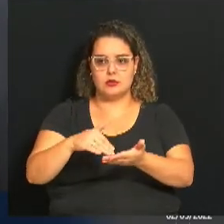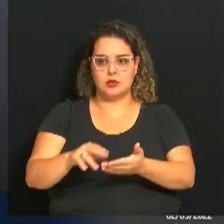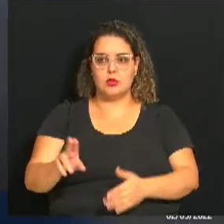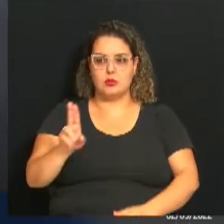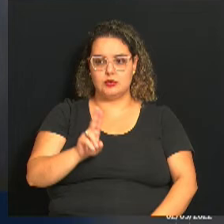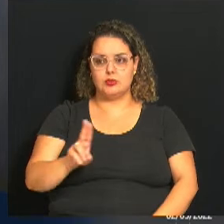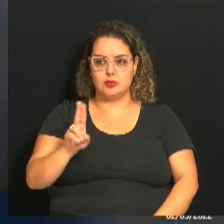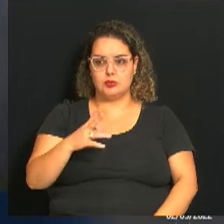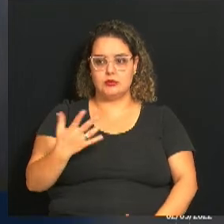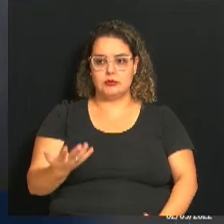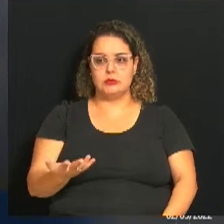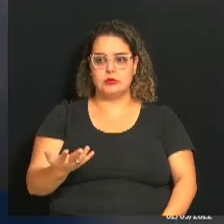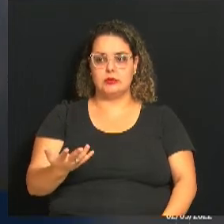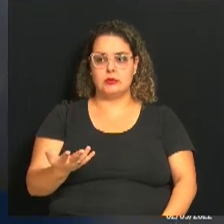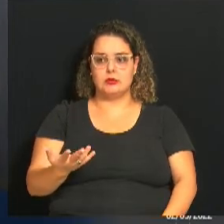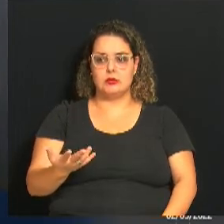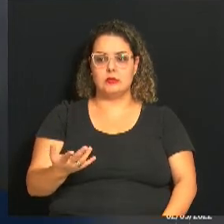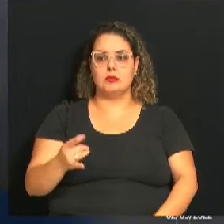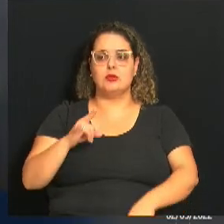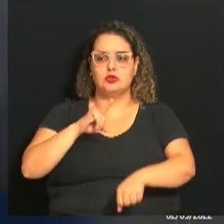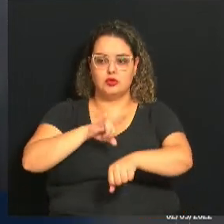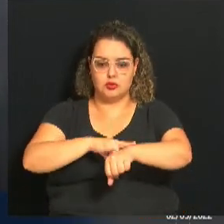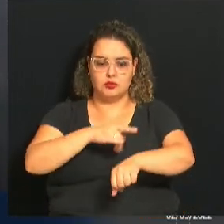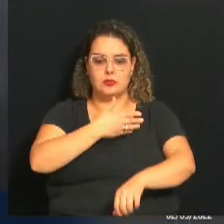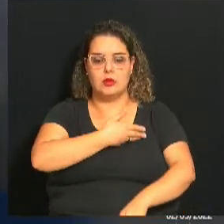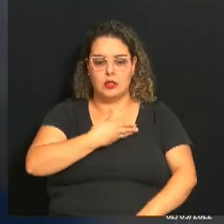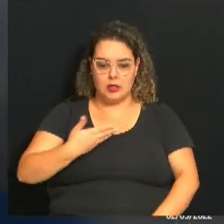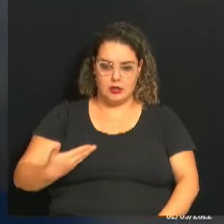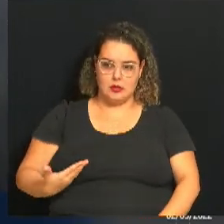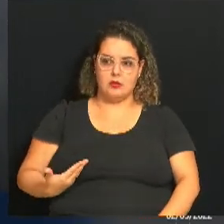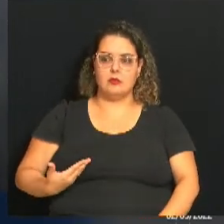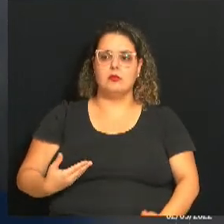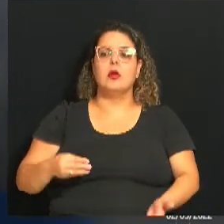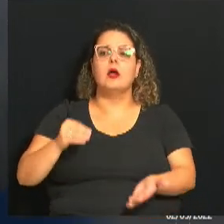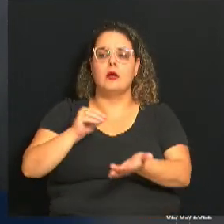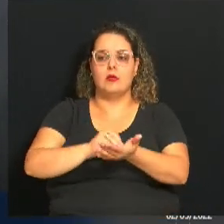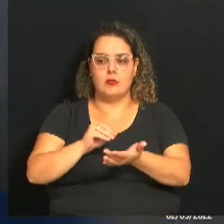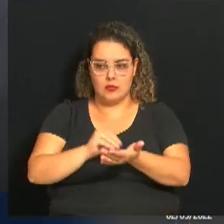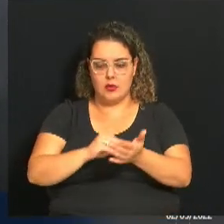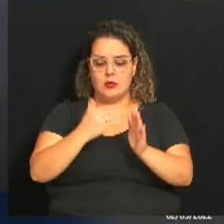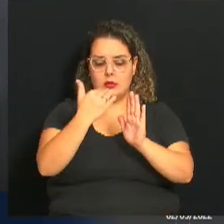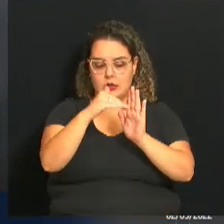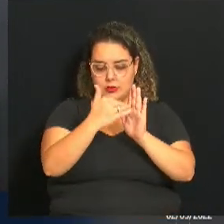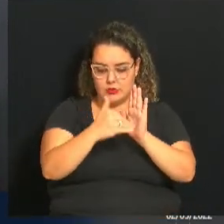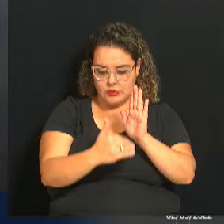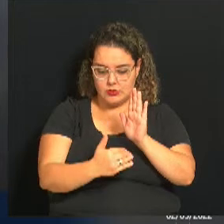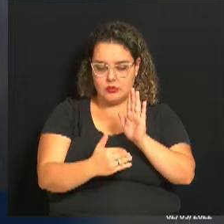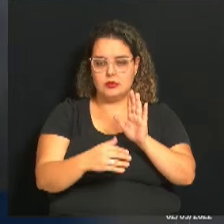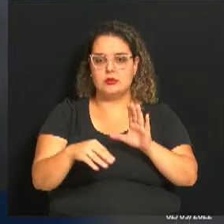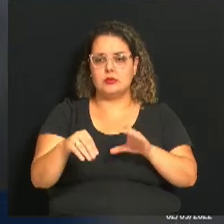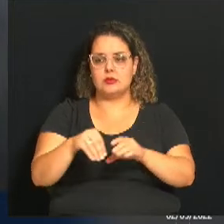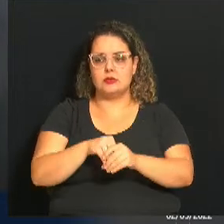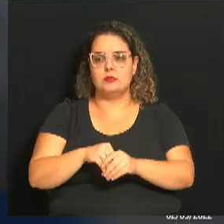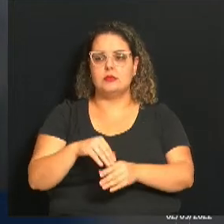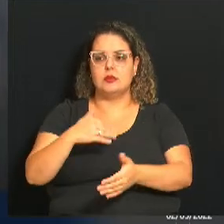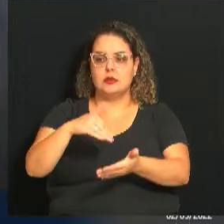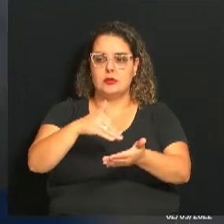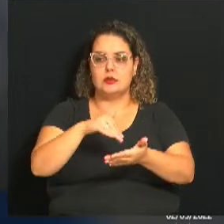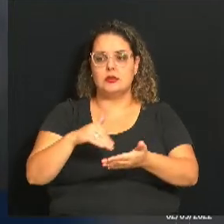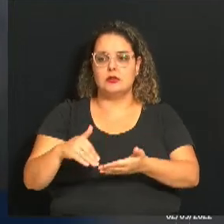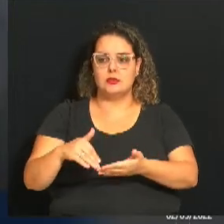né? Então, a questão dos banheiros públicos é uma pauta que está dentro da Secretaria de Serviços Públicos, como a questão dos